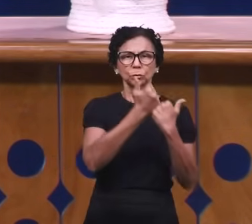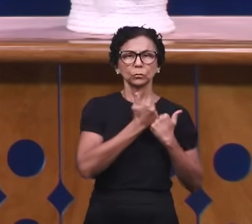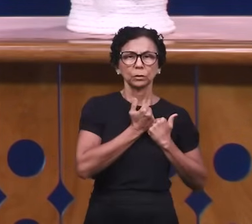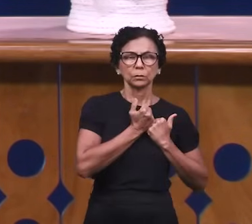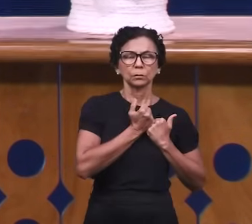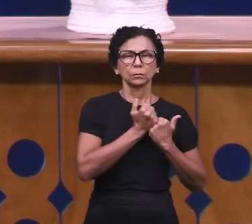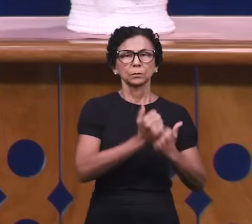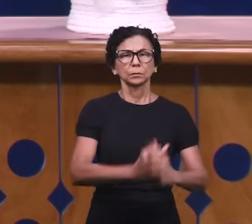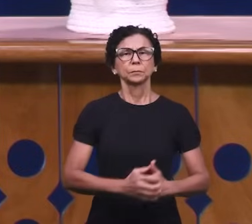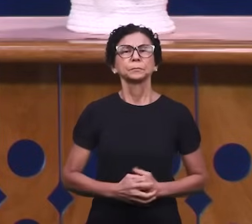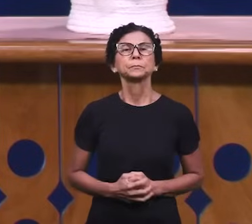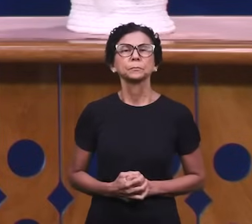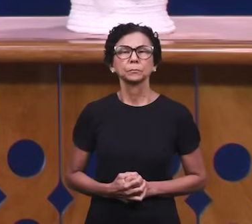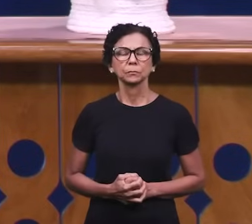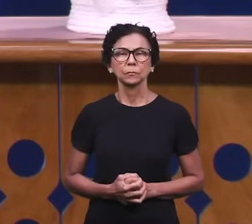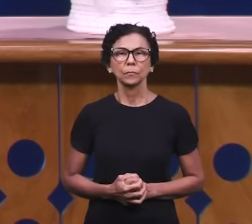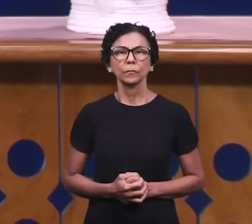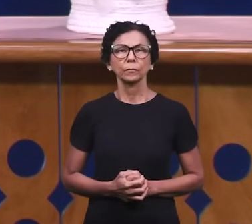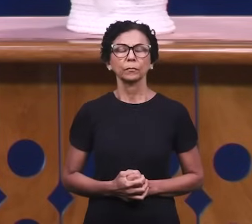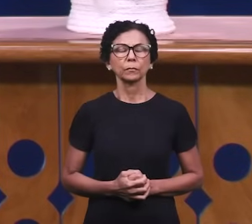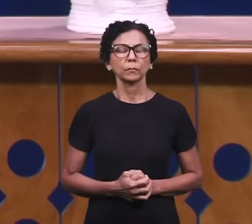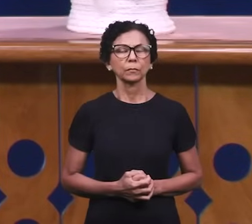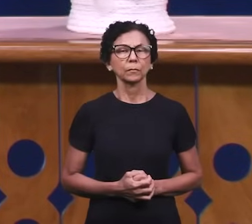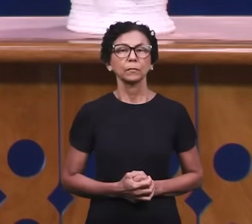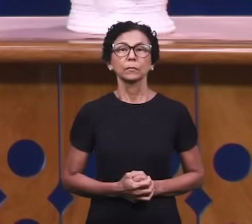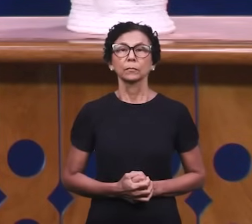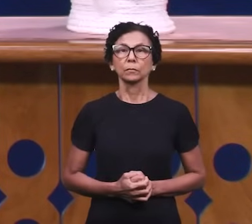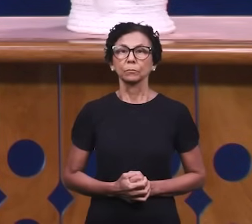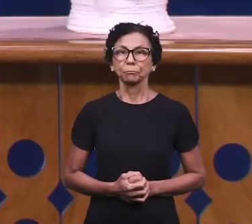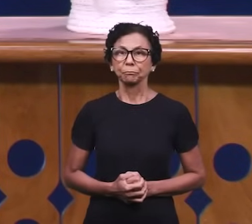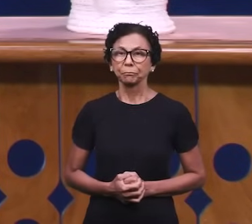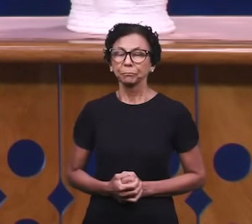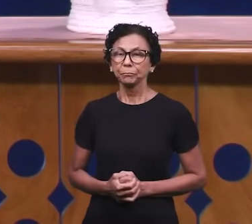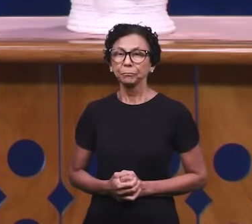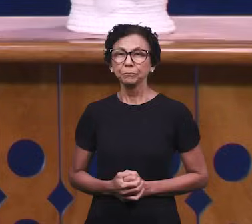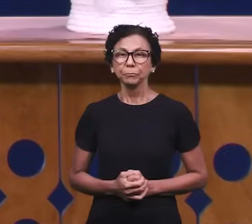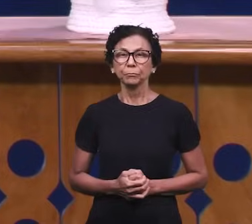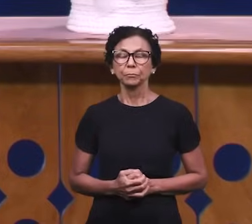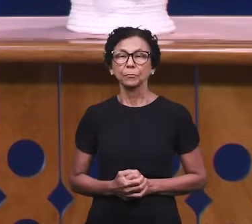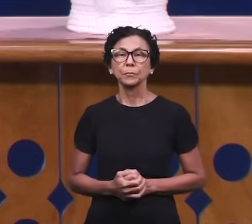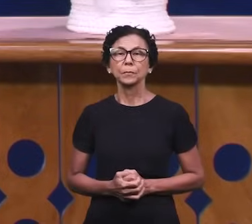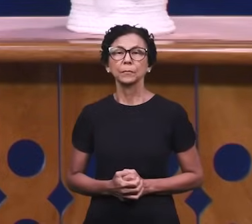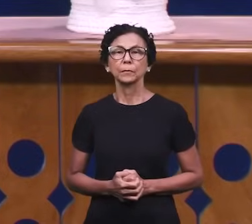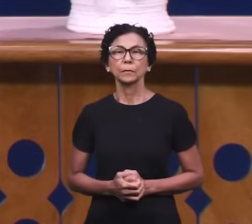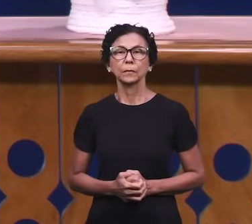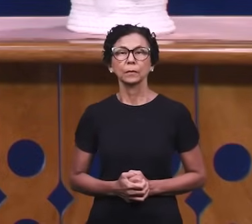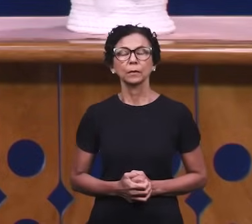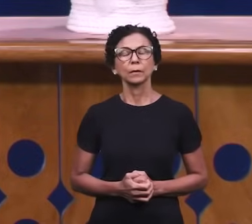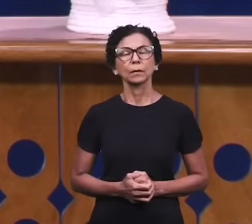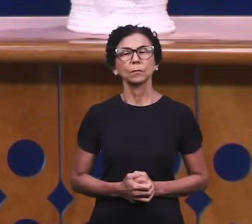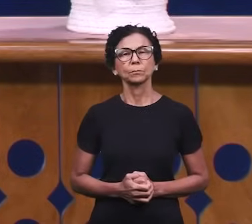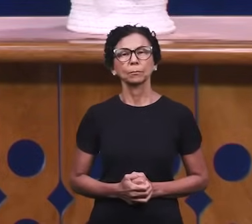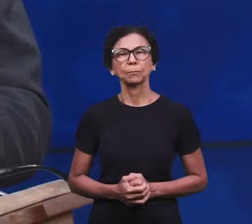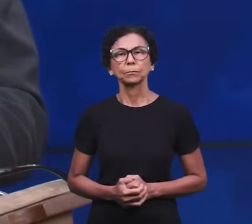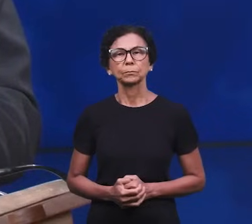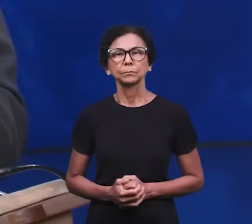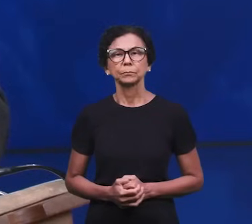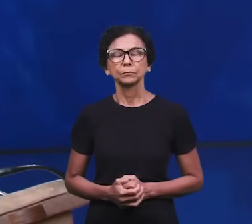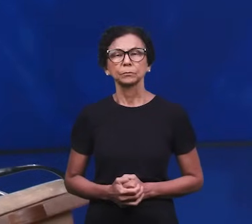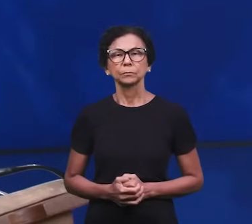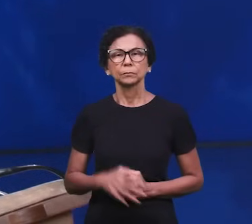propósito a palavra de Deus coloca o texto da grandeza do exército que Asa possuía.